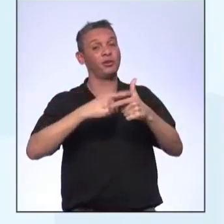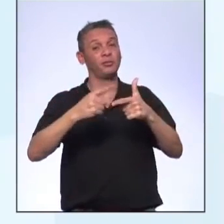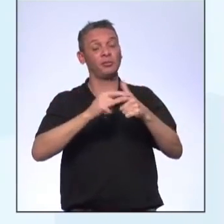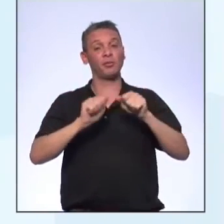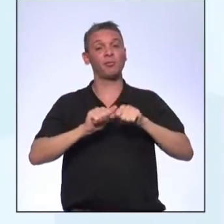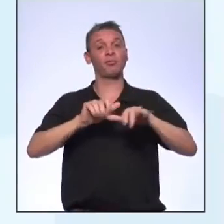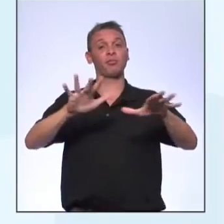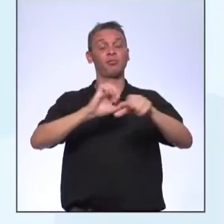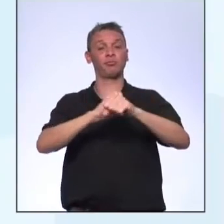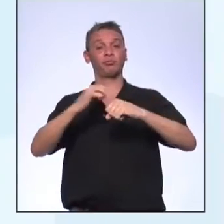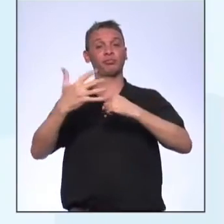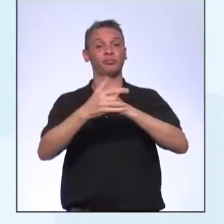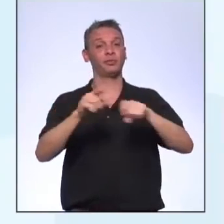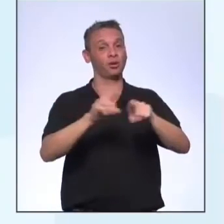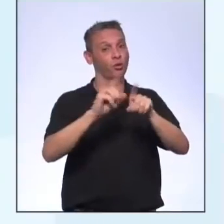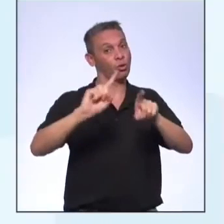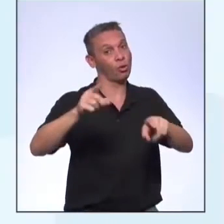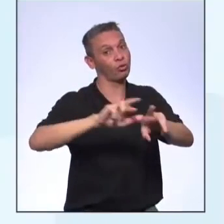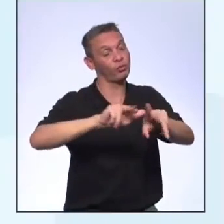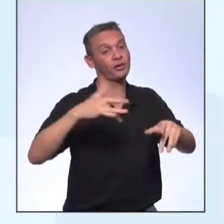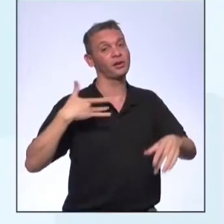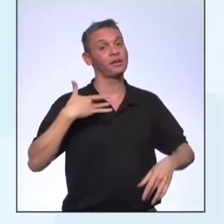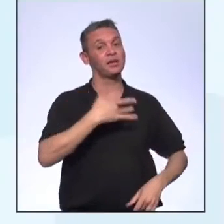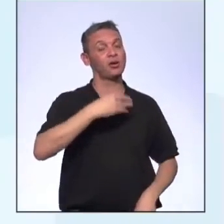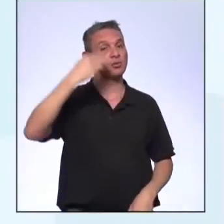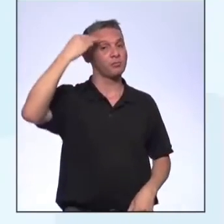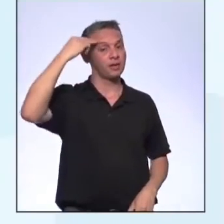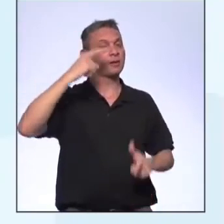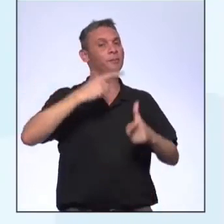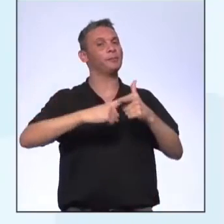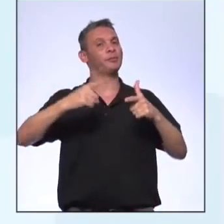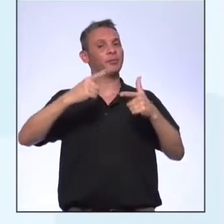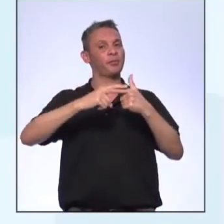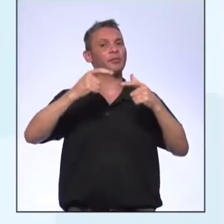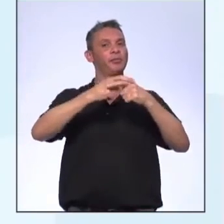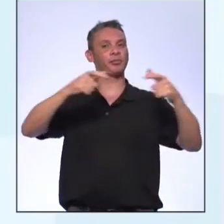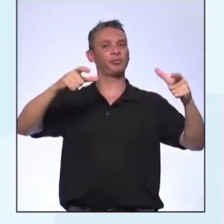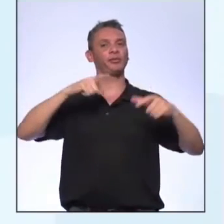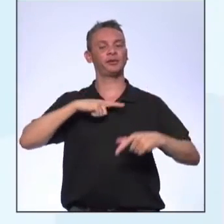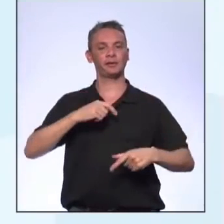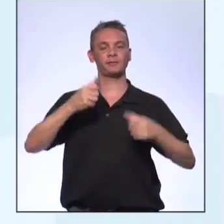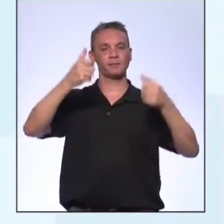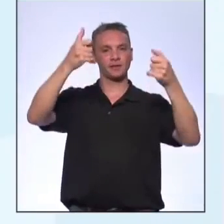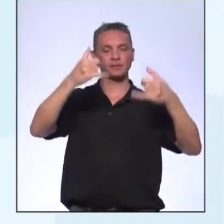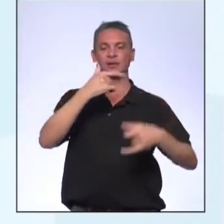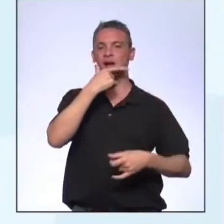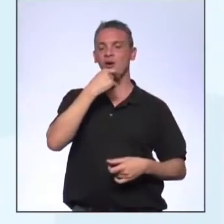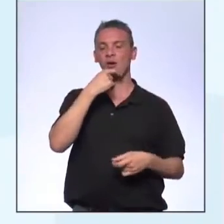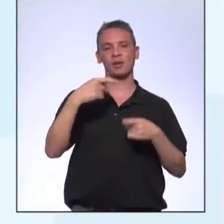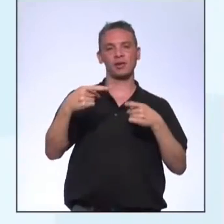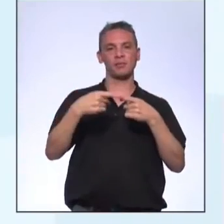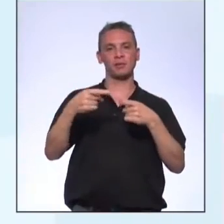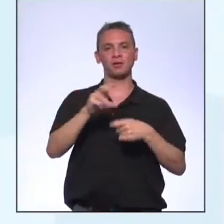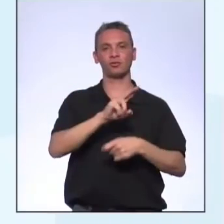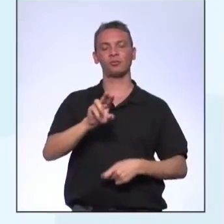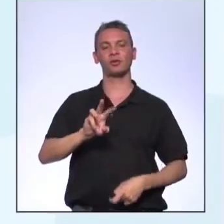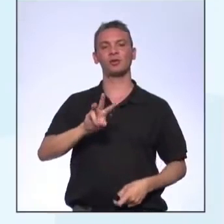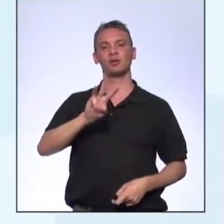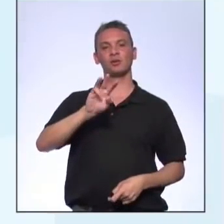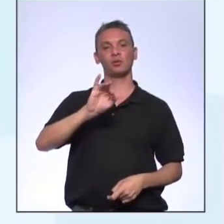futuro relacionada à saúde mental. Fecha aspas. Afirma o imunologista Wilson